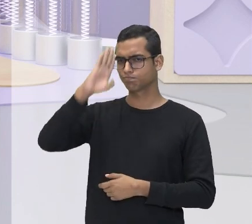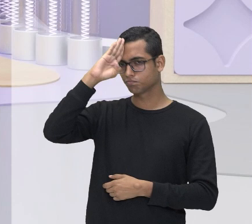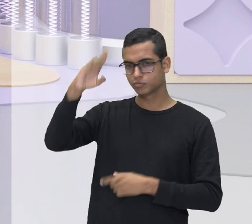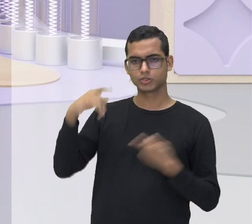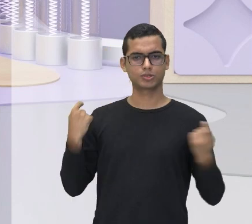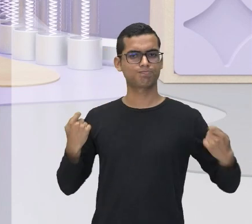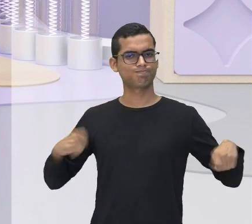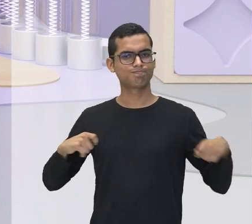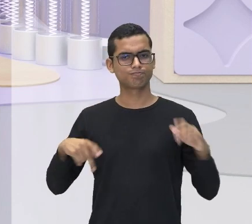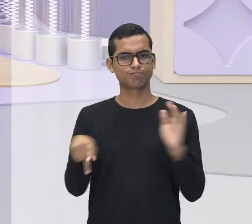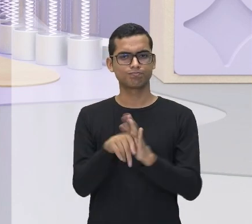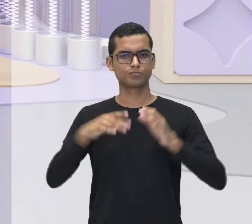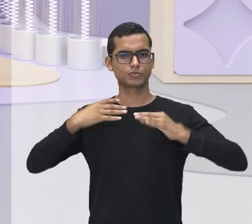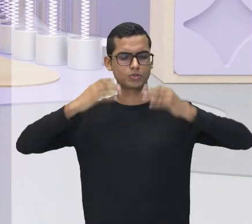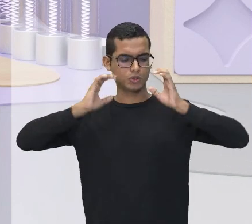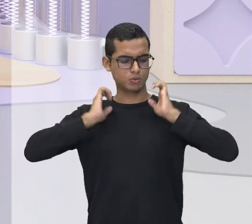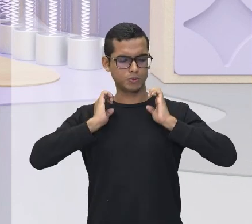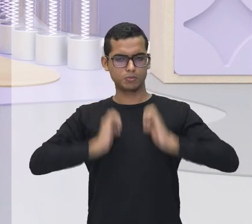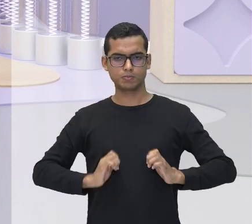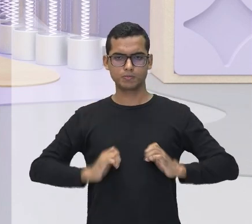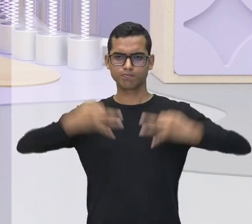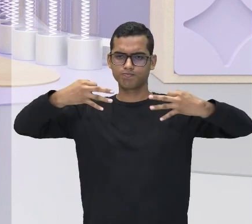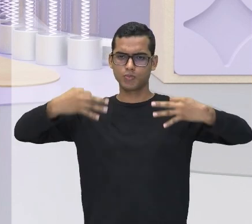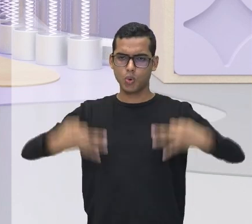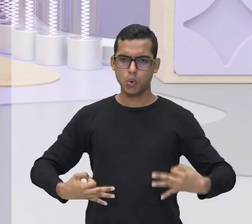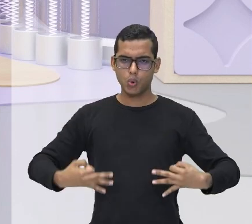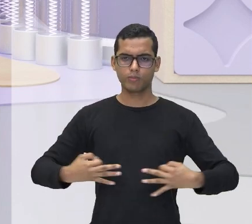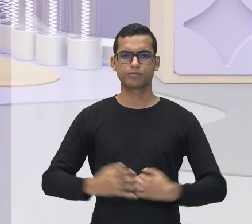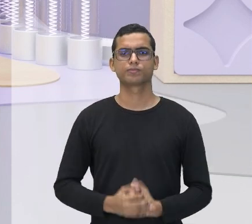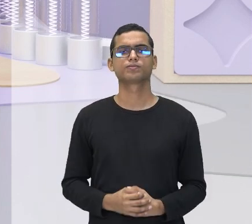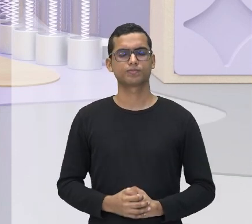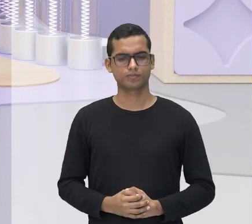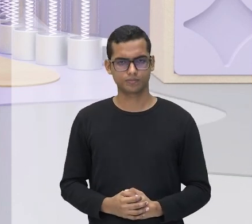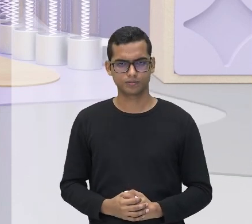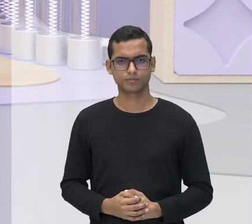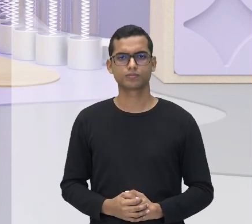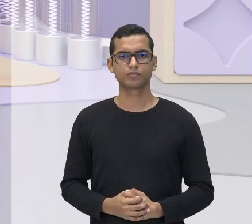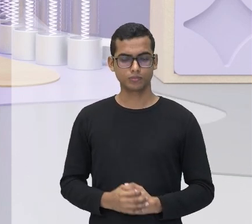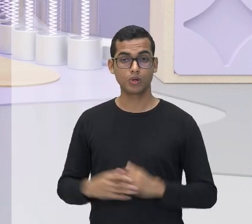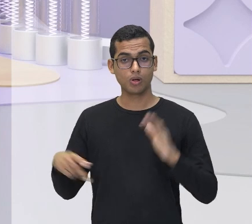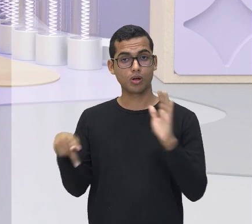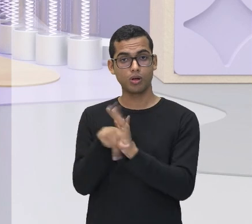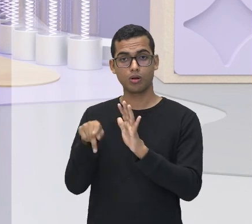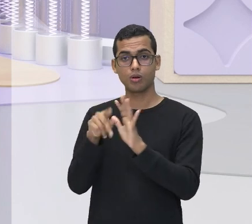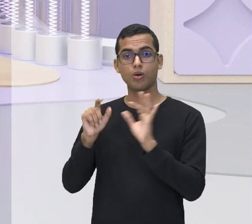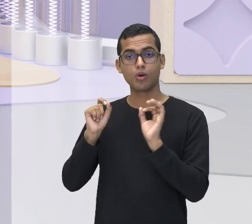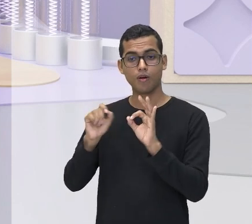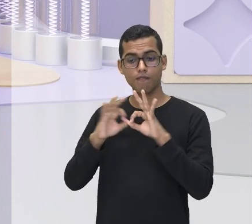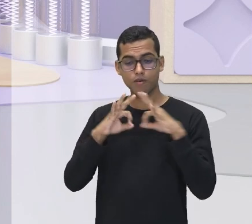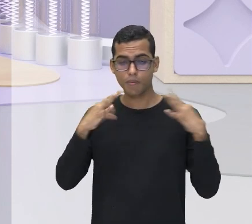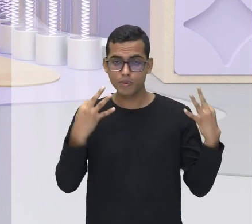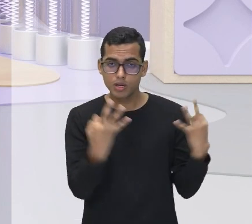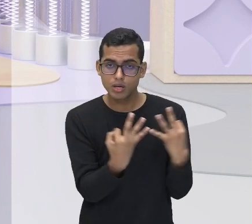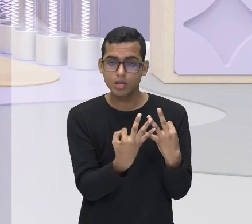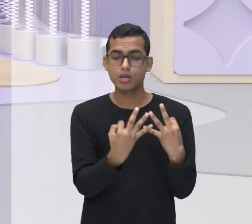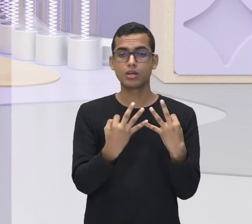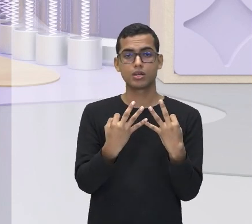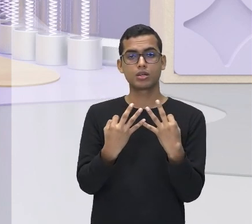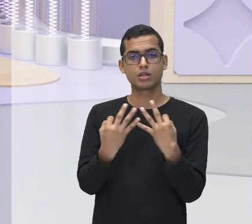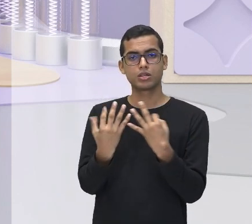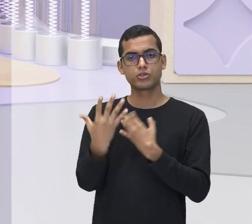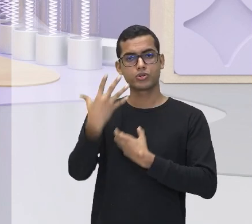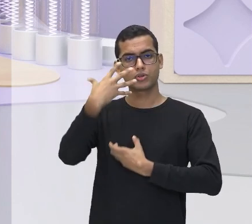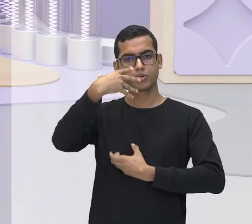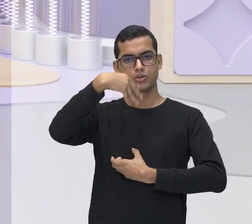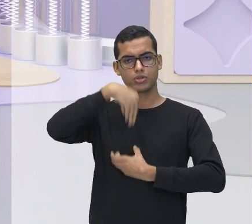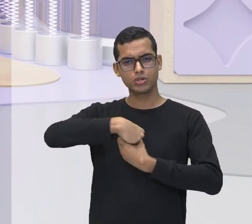honesto, ético, honrado consigo mesmo, com as suas famílias, com as pessoas de dentro e de